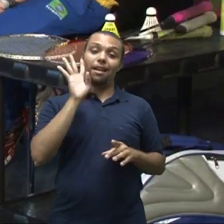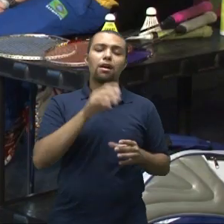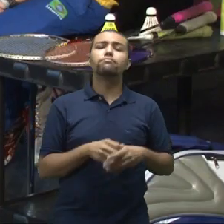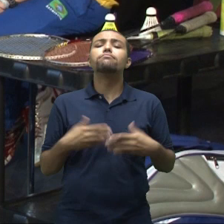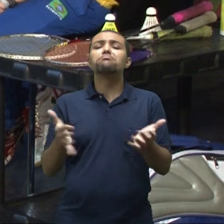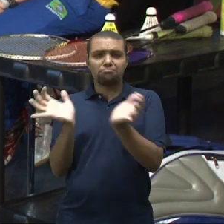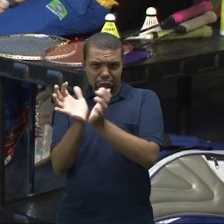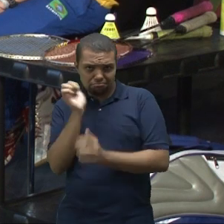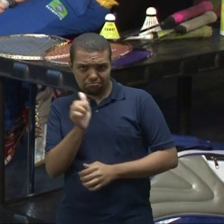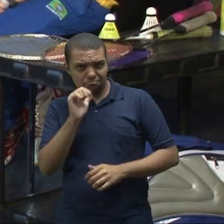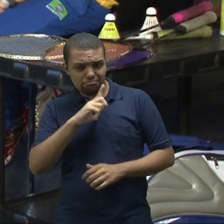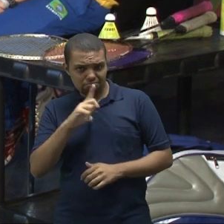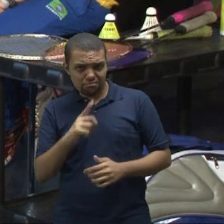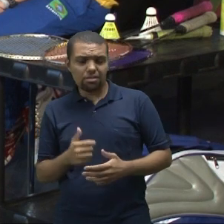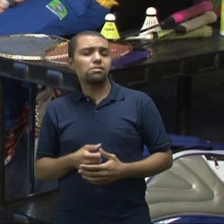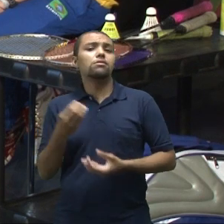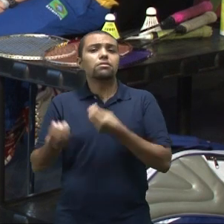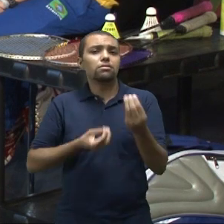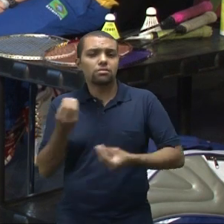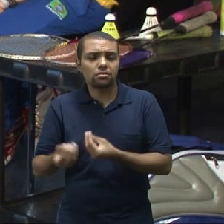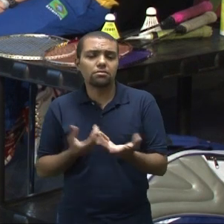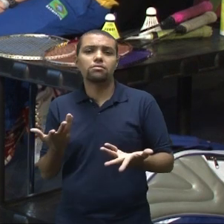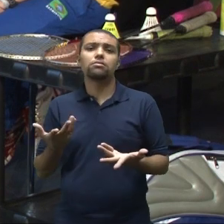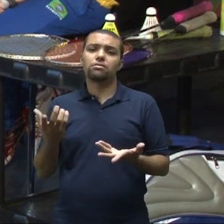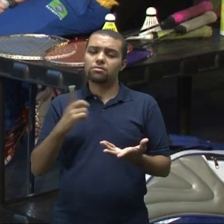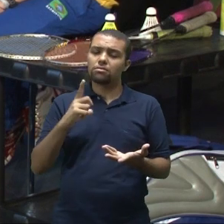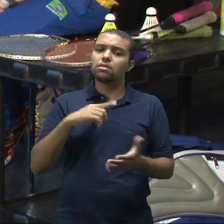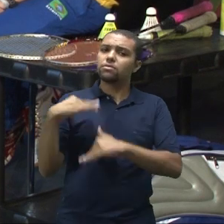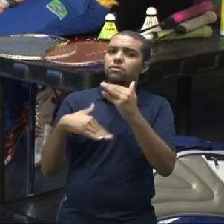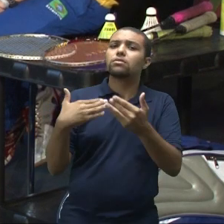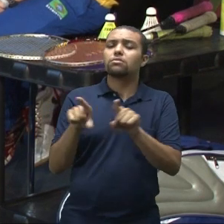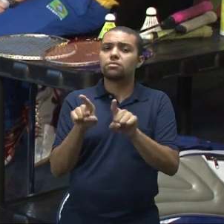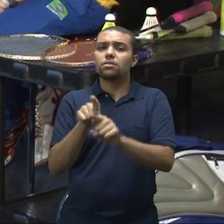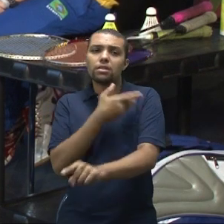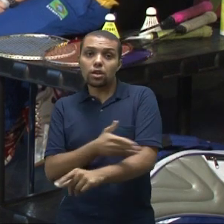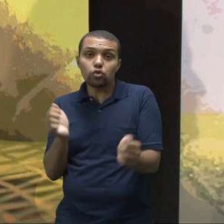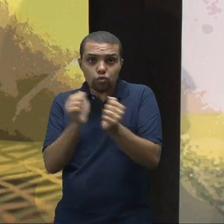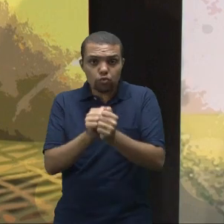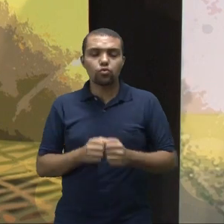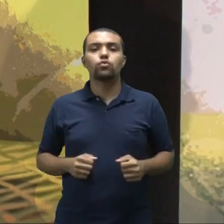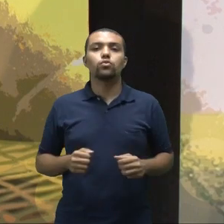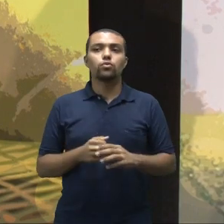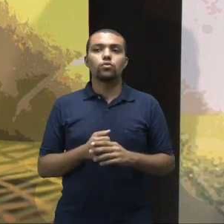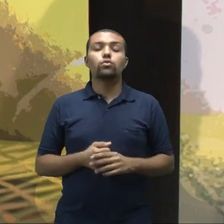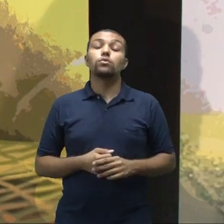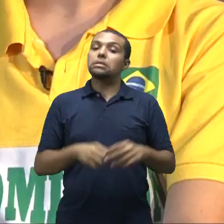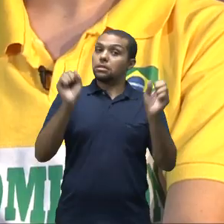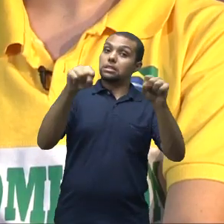é bem, bem interessante. E o pessoal do feminino, como que é? Tá se desenvolvendo também? Elas treinam com